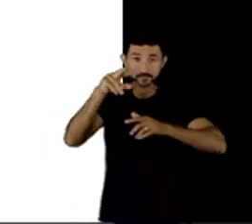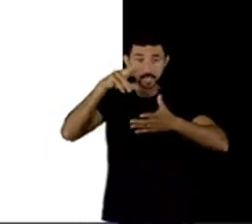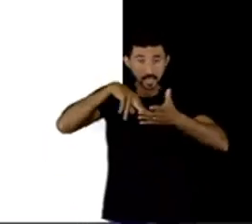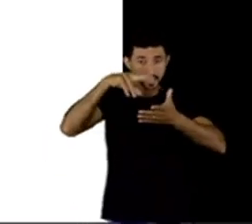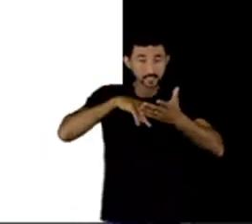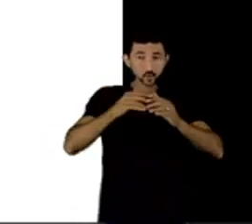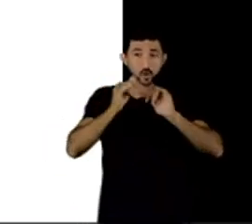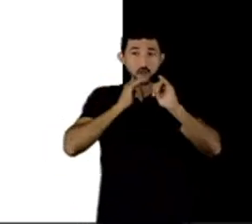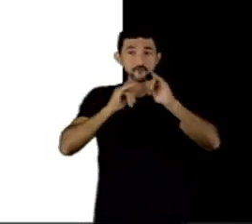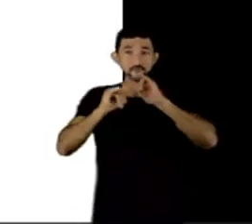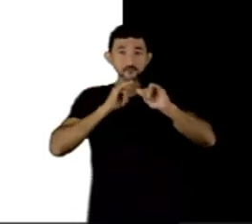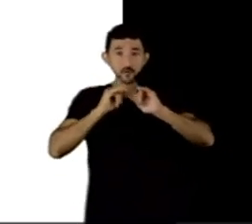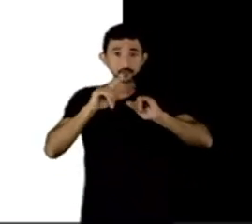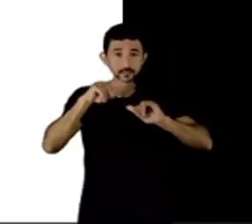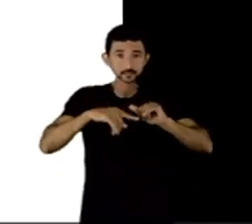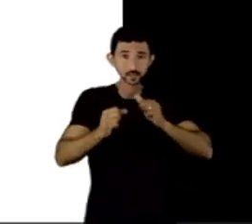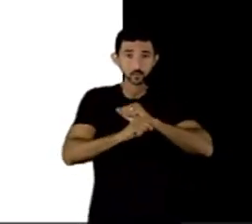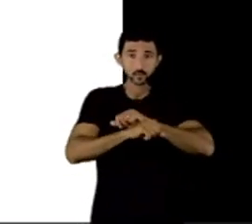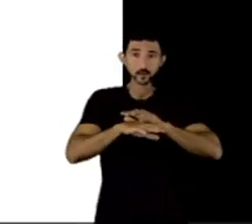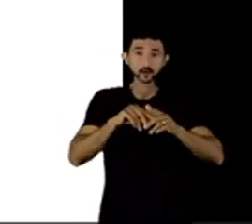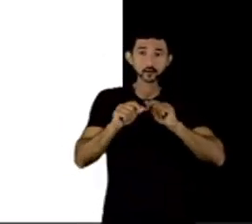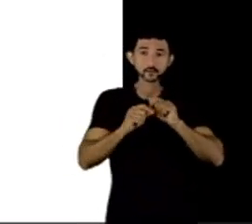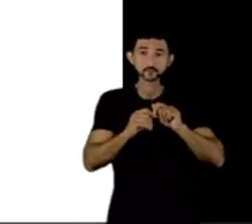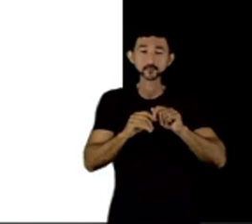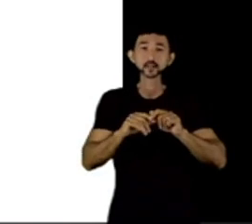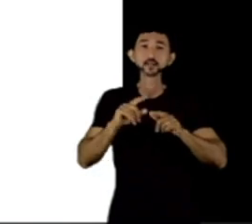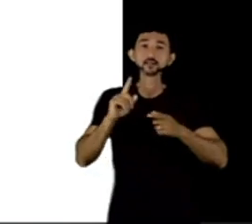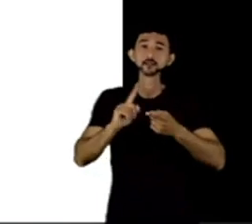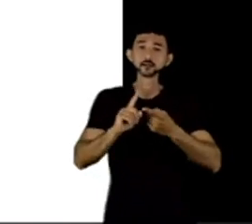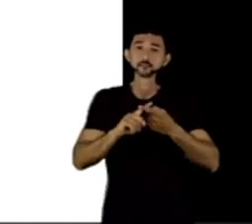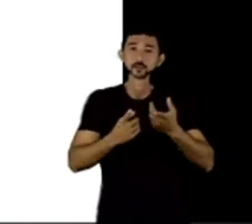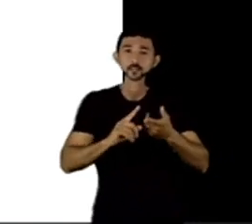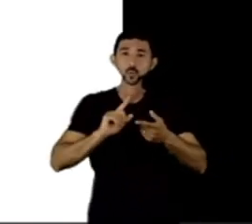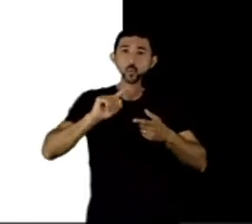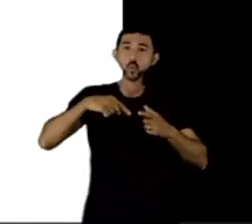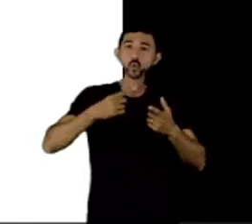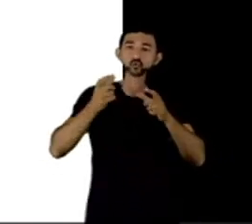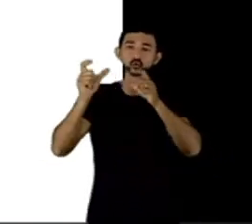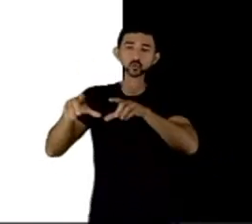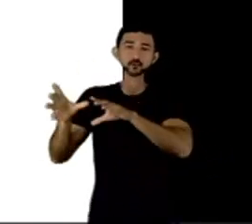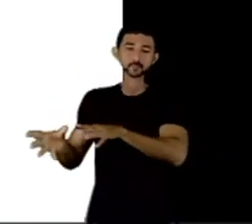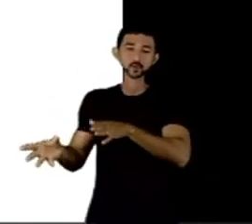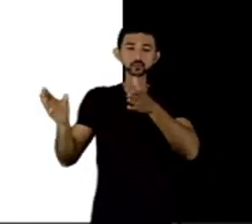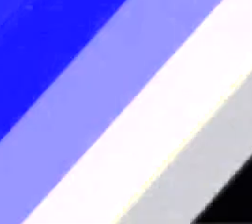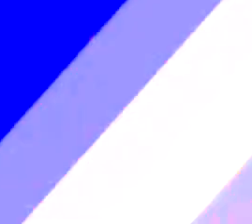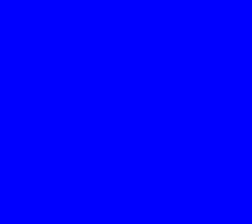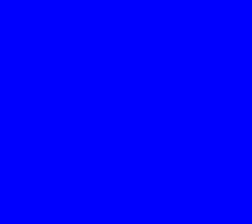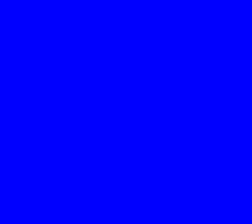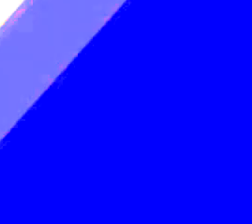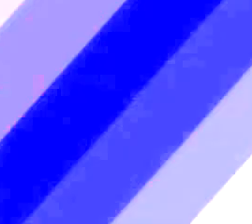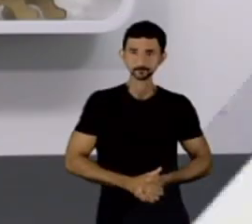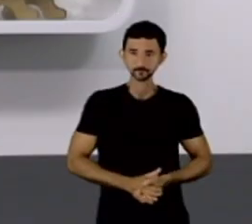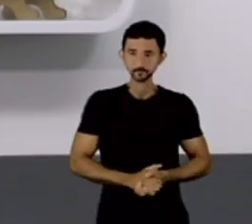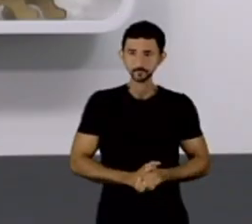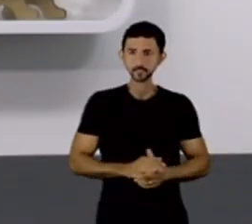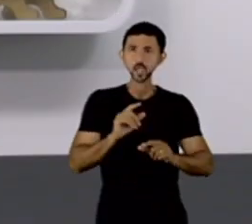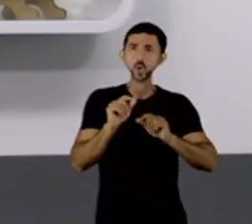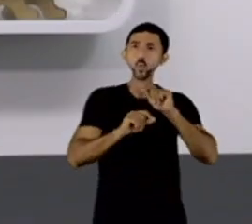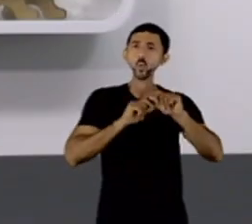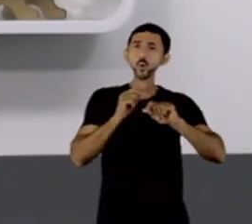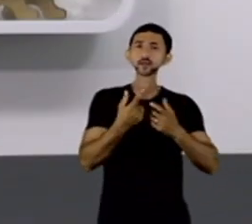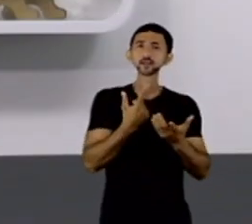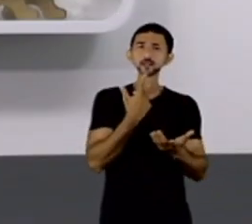essa informação, ela é uma informação que veio de um outro lugar. Olha aqui para mim. O que